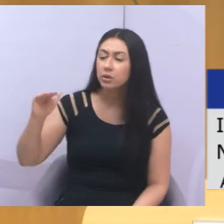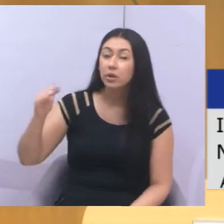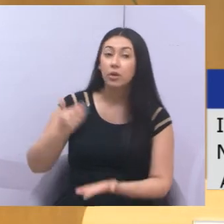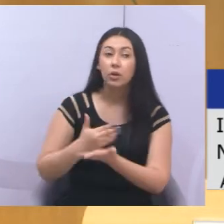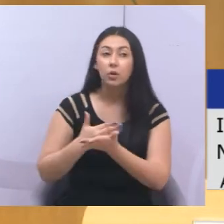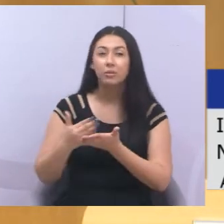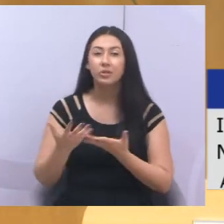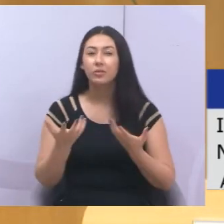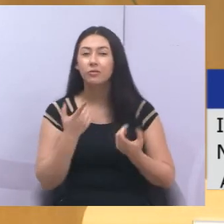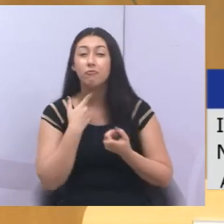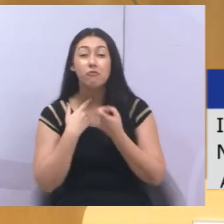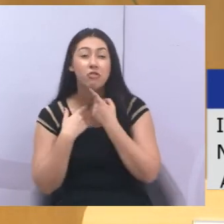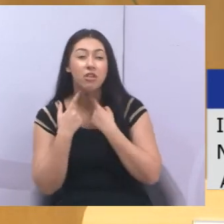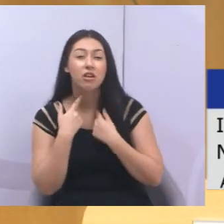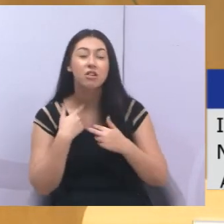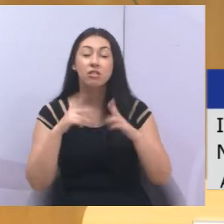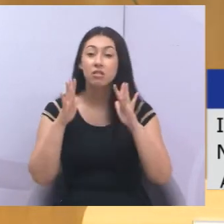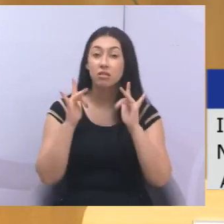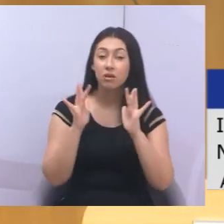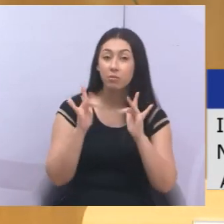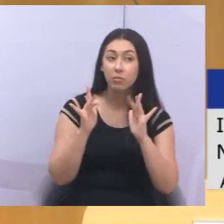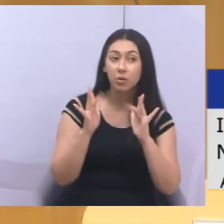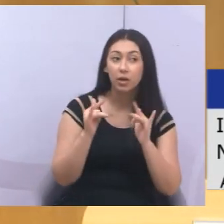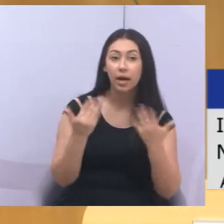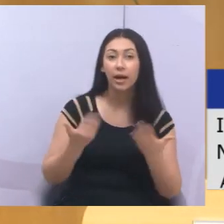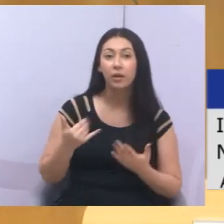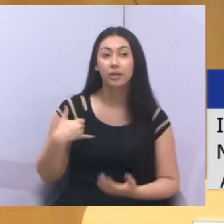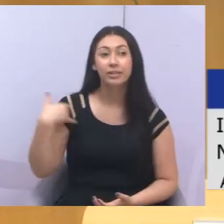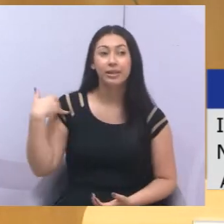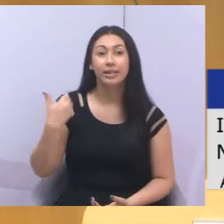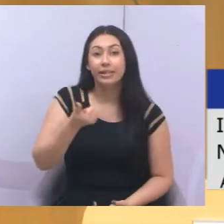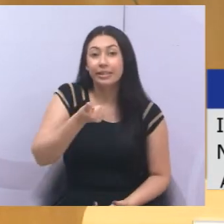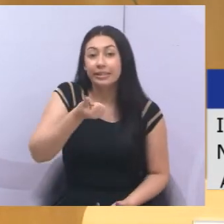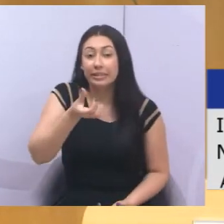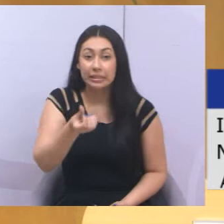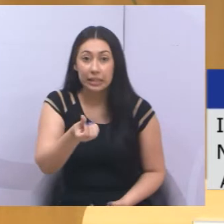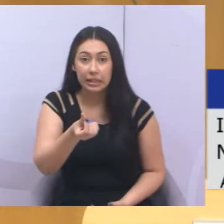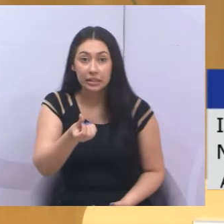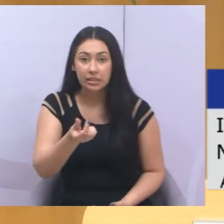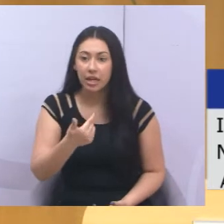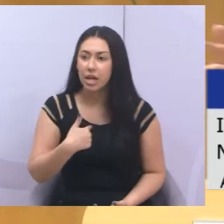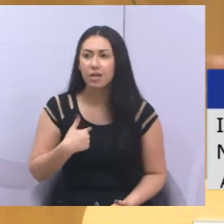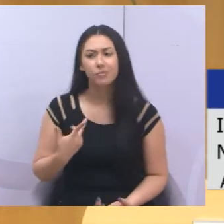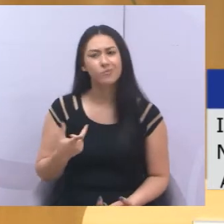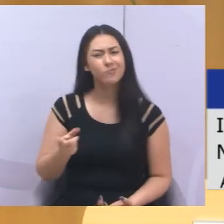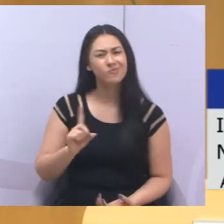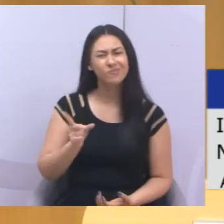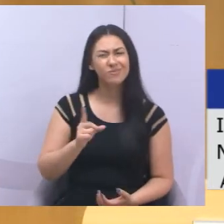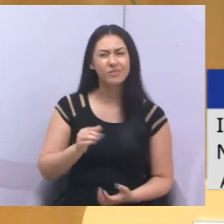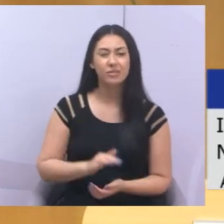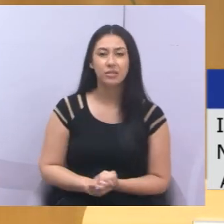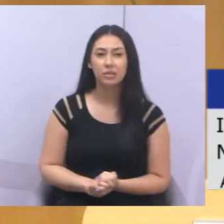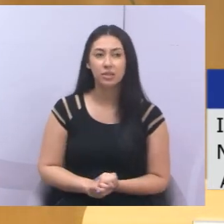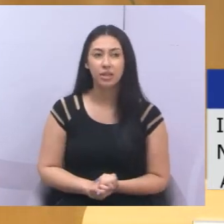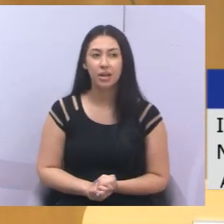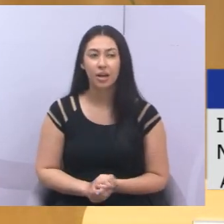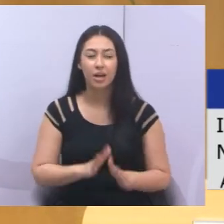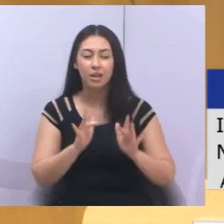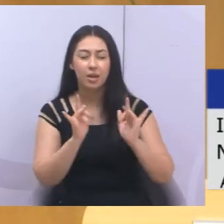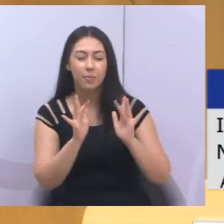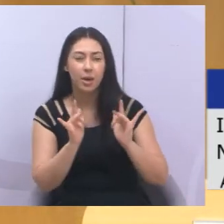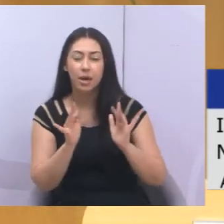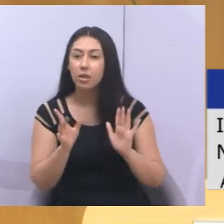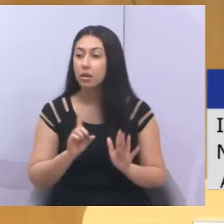história de namorado, o Lucas está com 16 anos, até hoje eu brigo. tá meio de paquera, aí a Júlia nunca